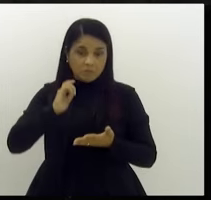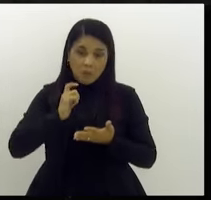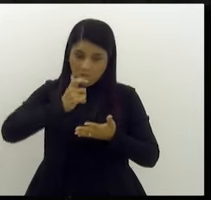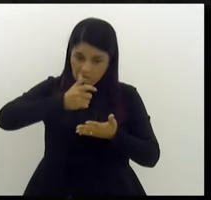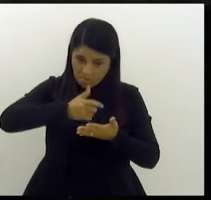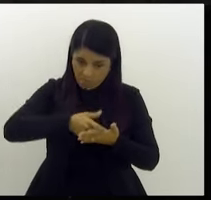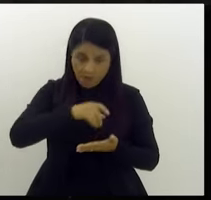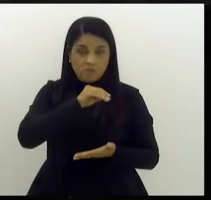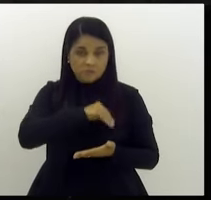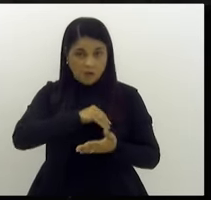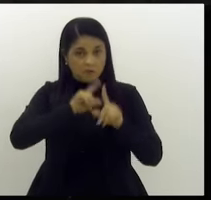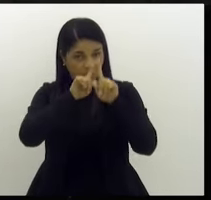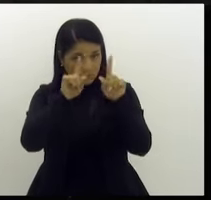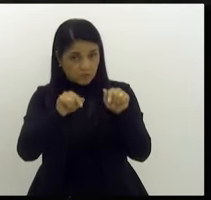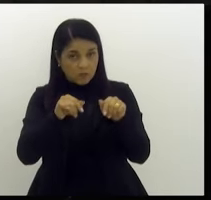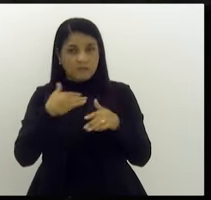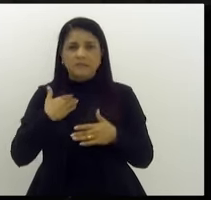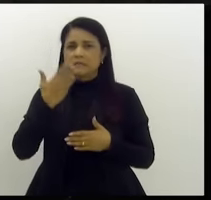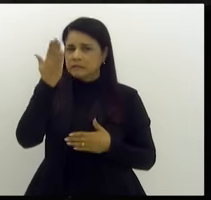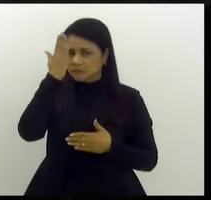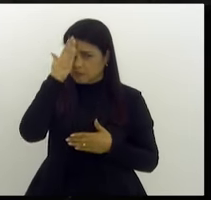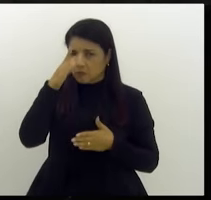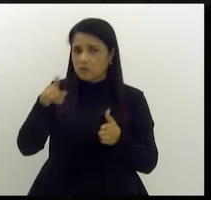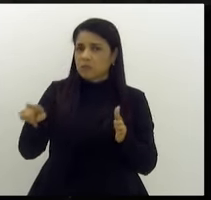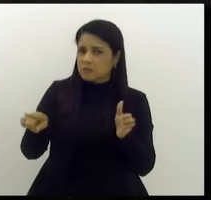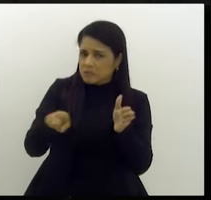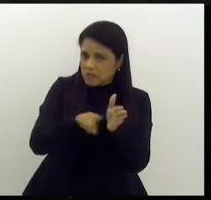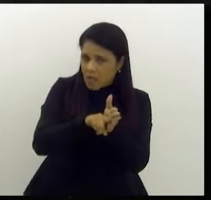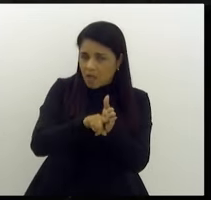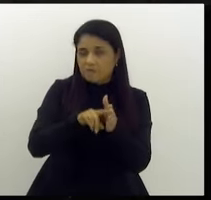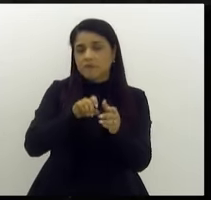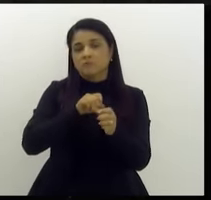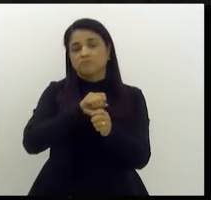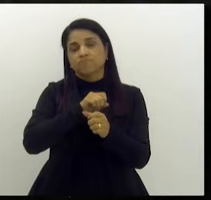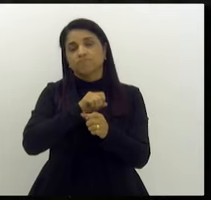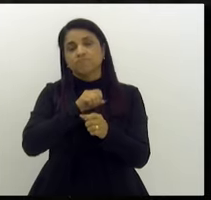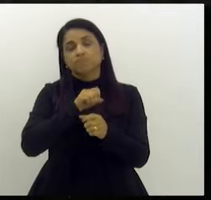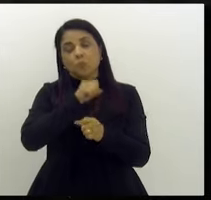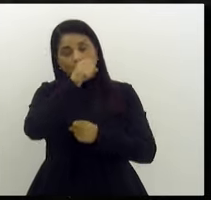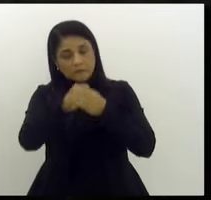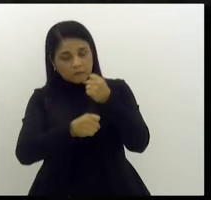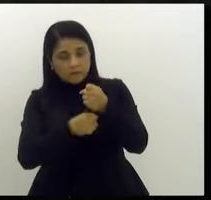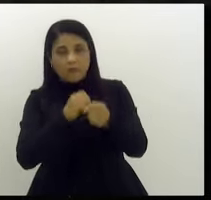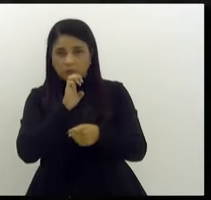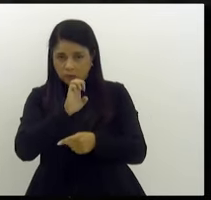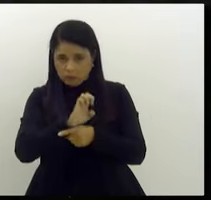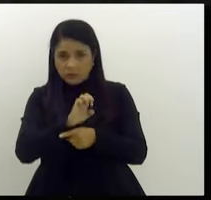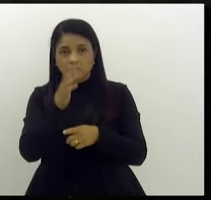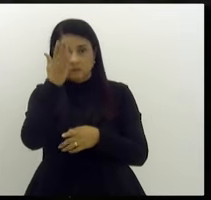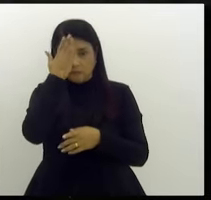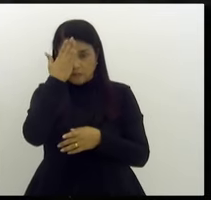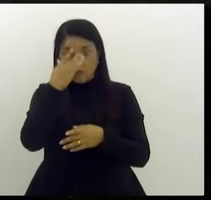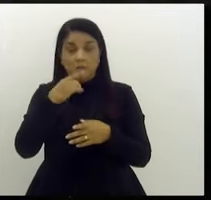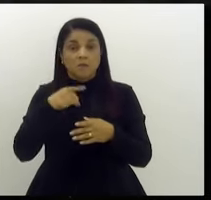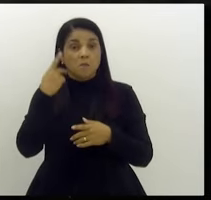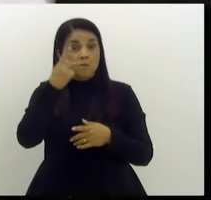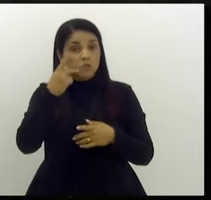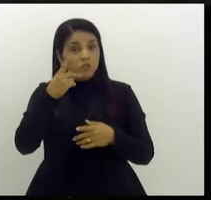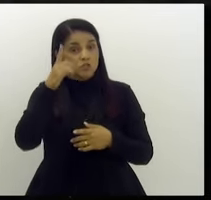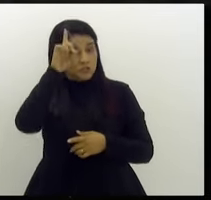salário dos Servidores estamos cientes do Déficit do estado pro ano que vem mas ao invés de desvincular políticas de